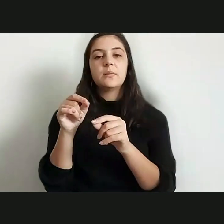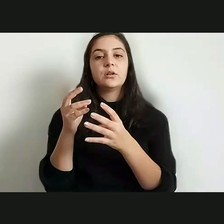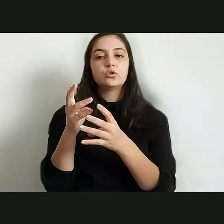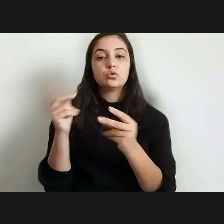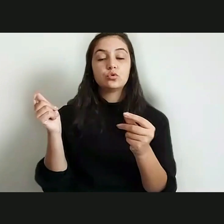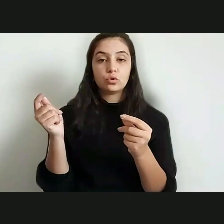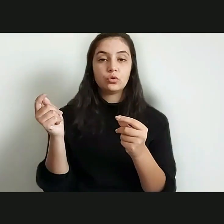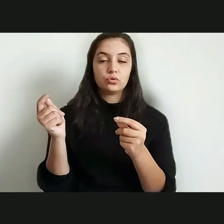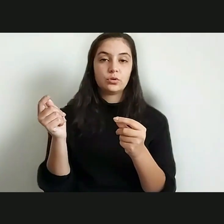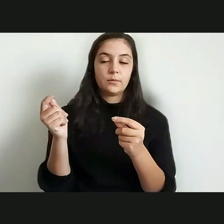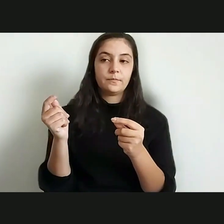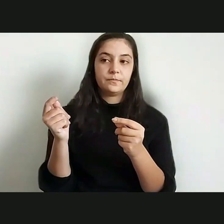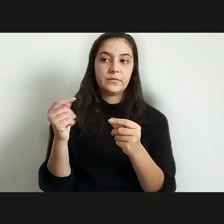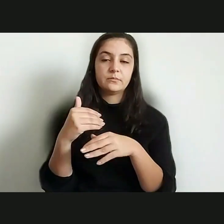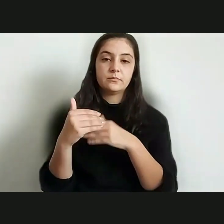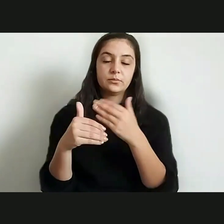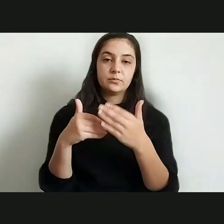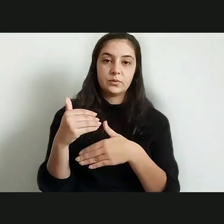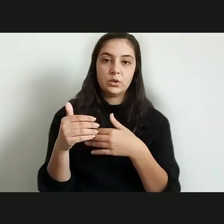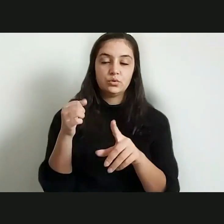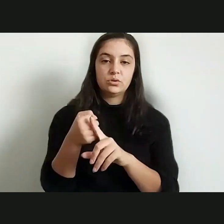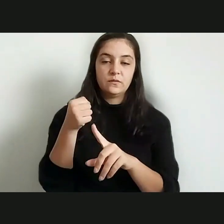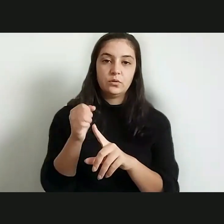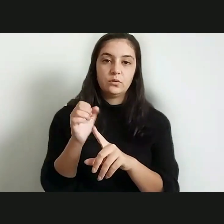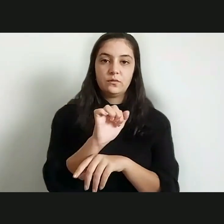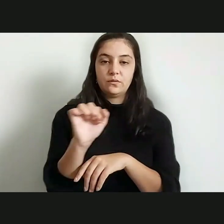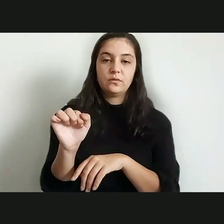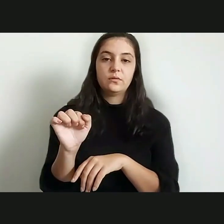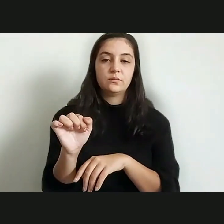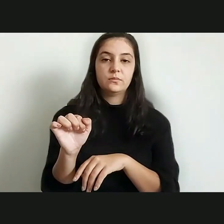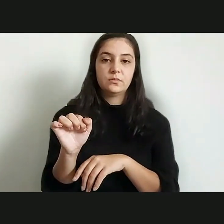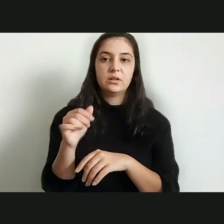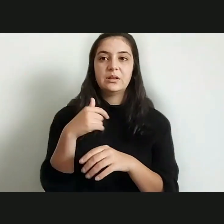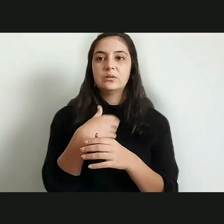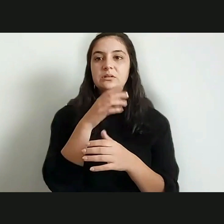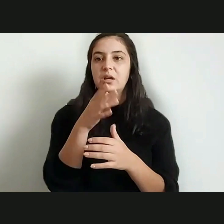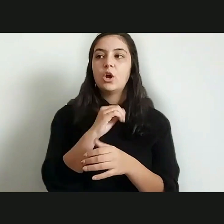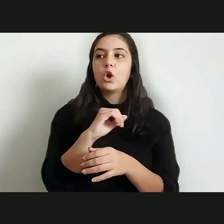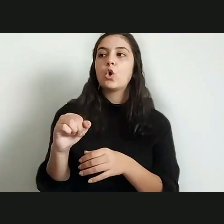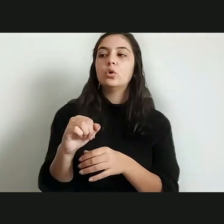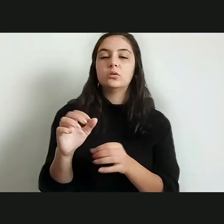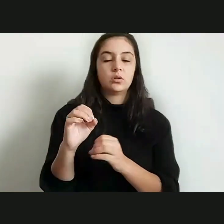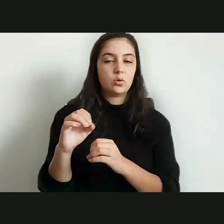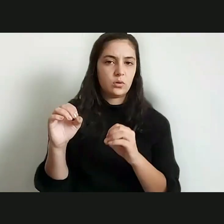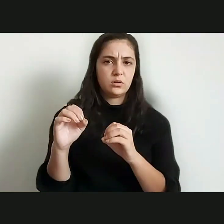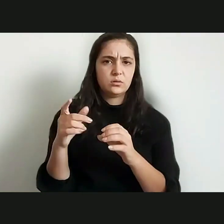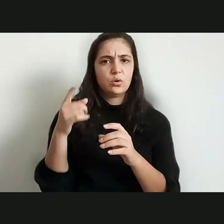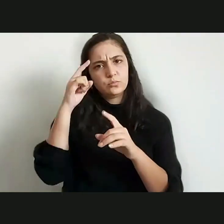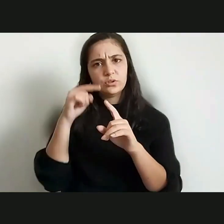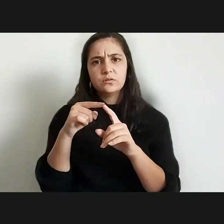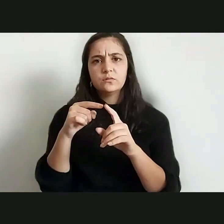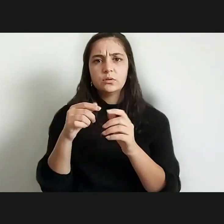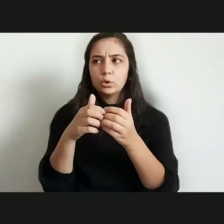também no decorrer do vosso desafio. Não estamos aqui contra ninguém, estamos aqui por todos,